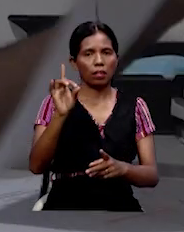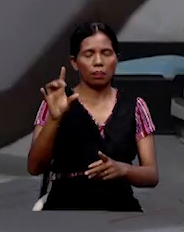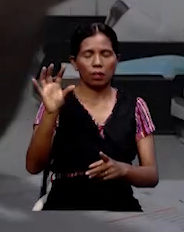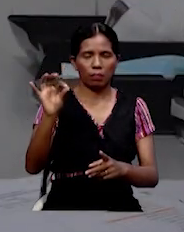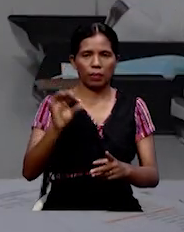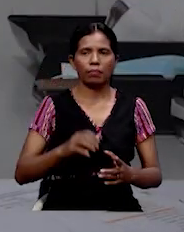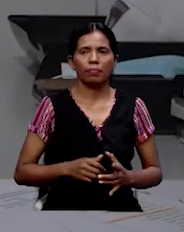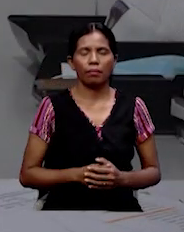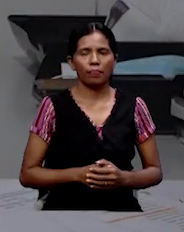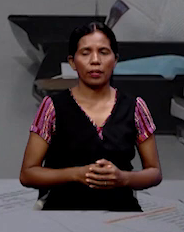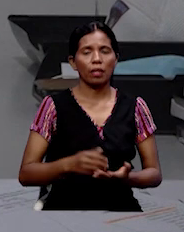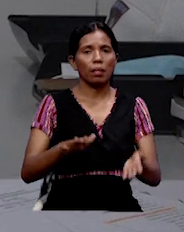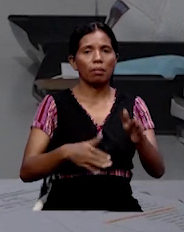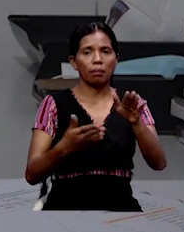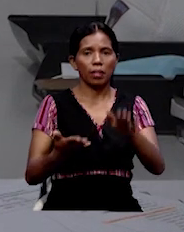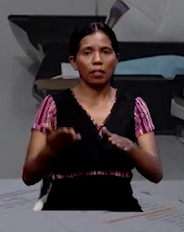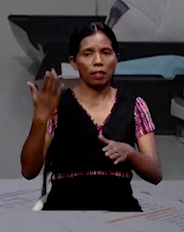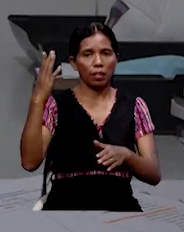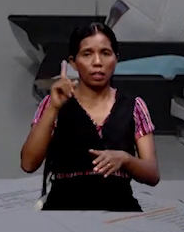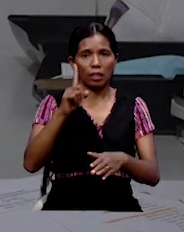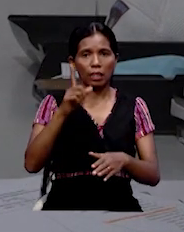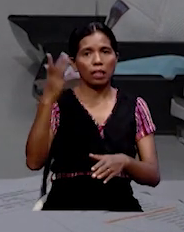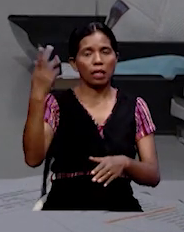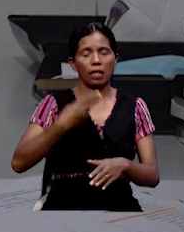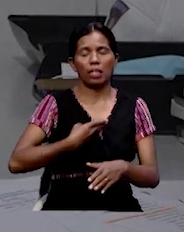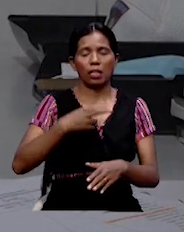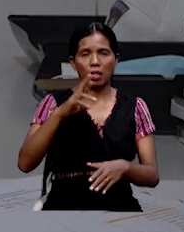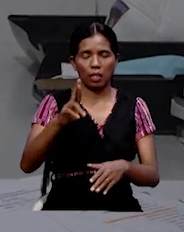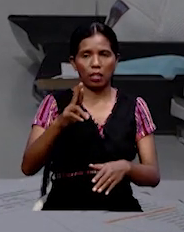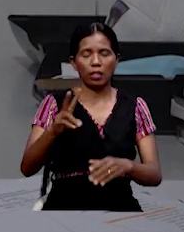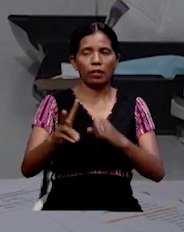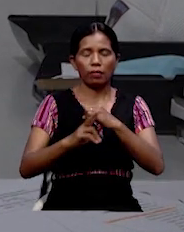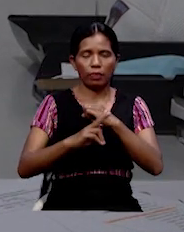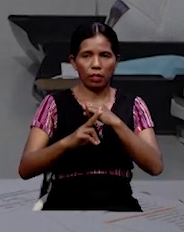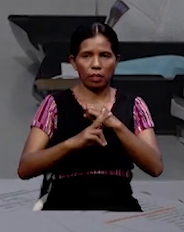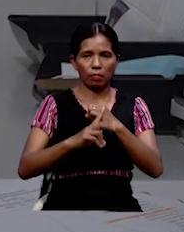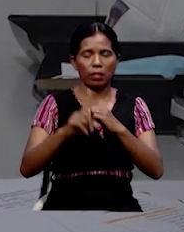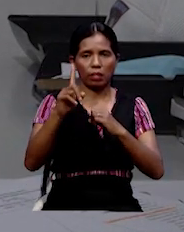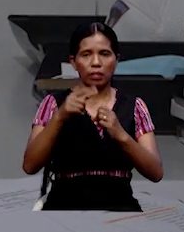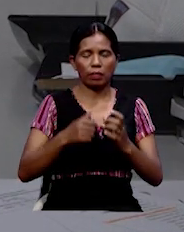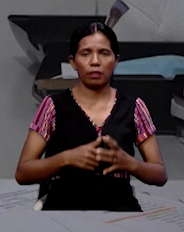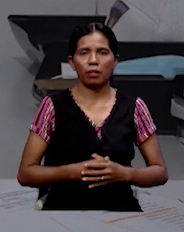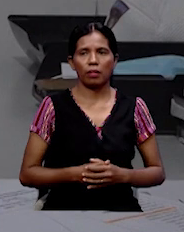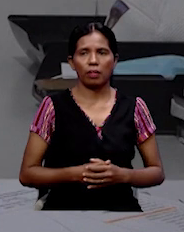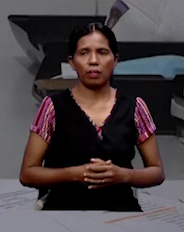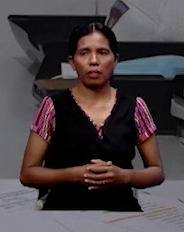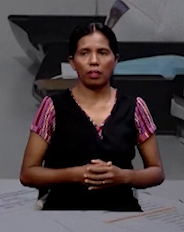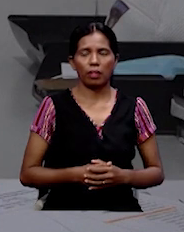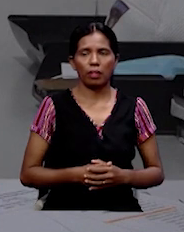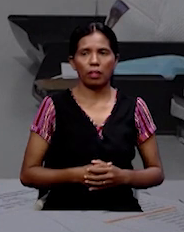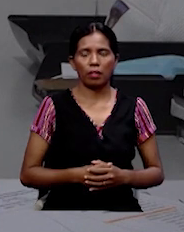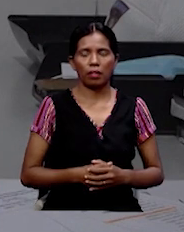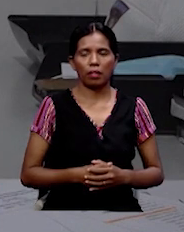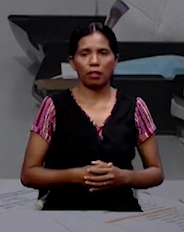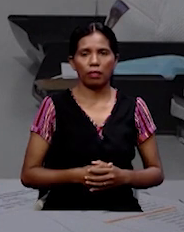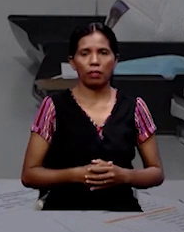1988. Faltando matéria era a vítima, tinha alimbalo em Vema, quando sai vítima,